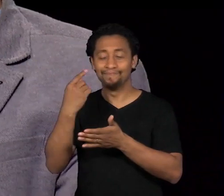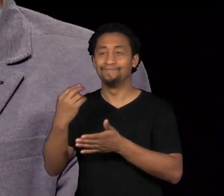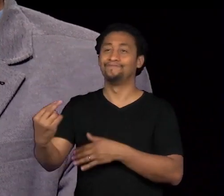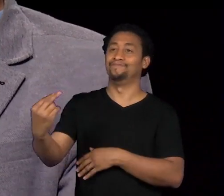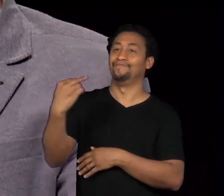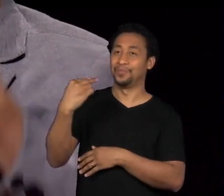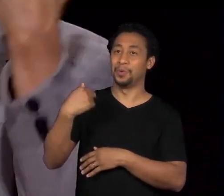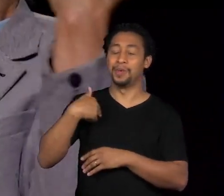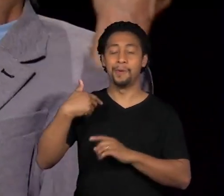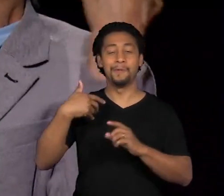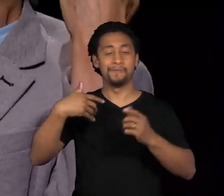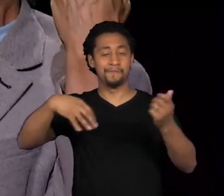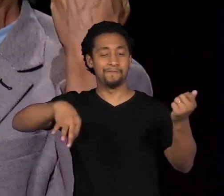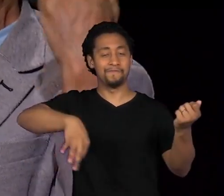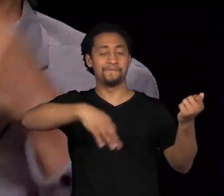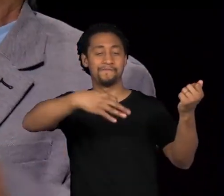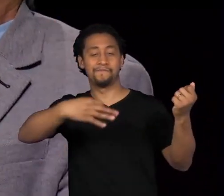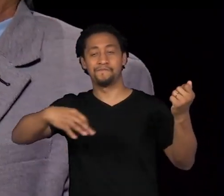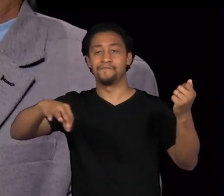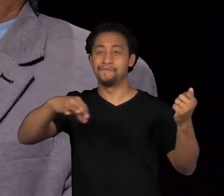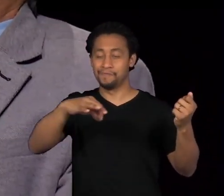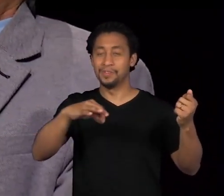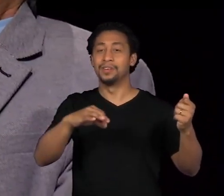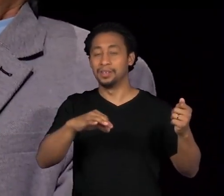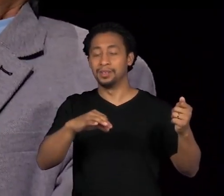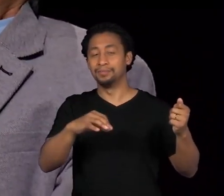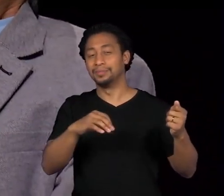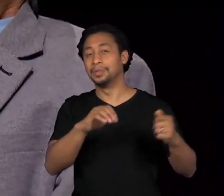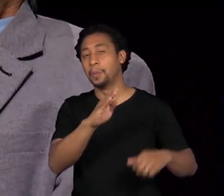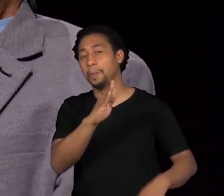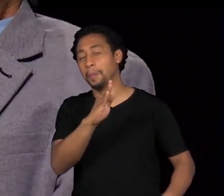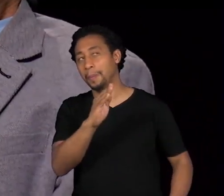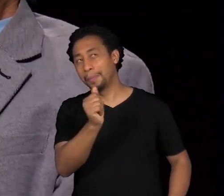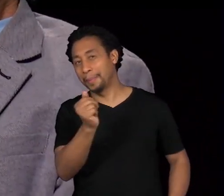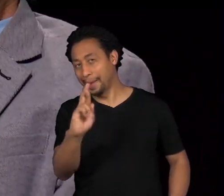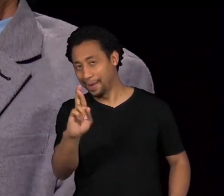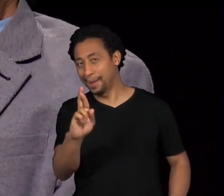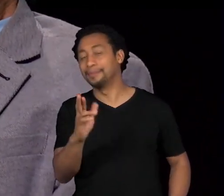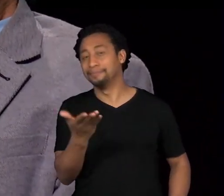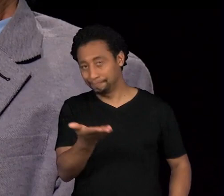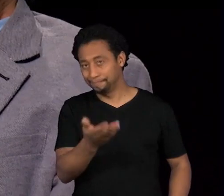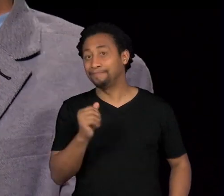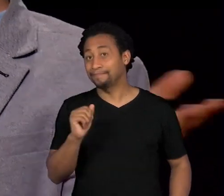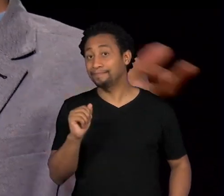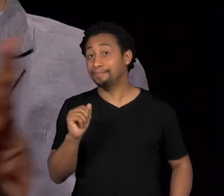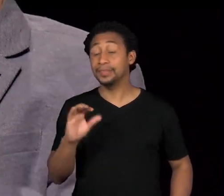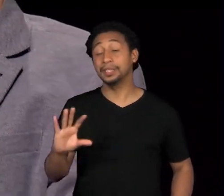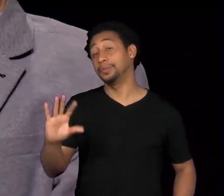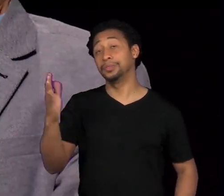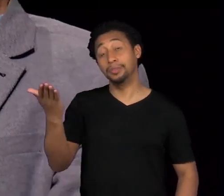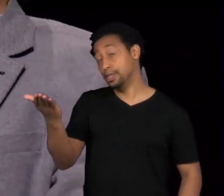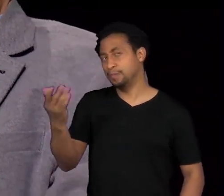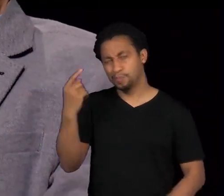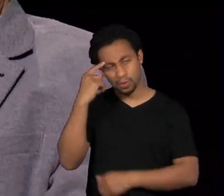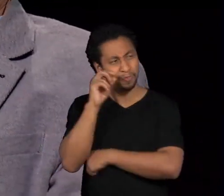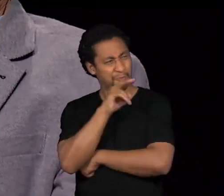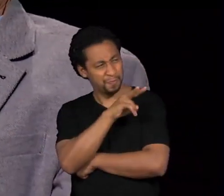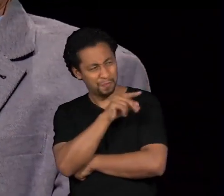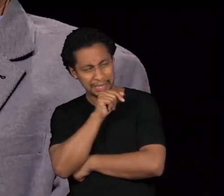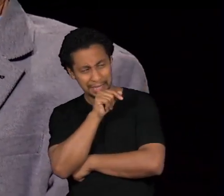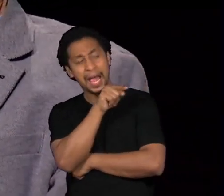de câmara tocando até um concerto de bar né E então ele achou que então eu era a